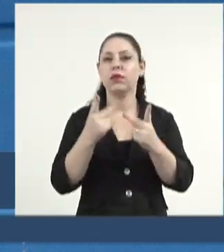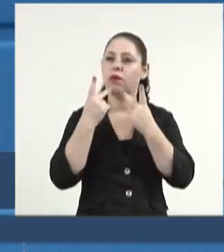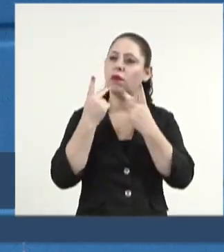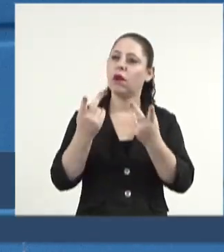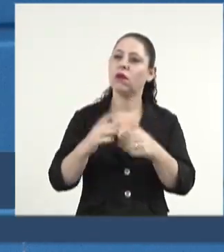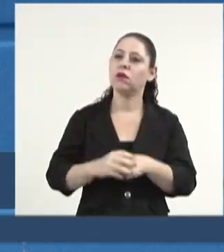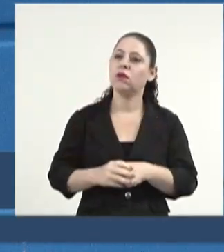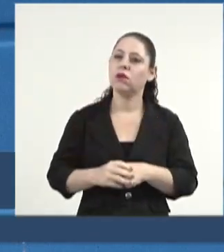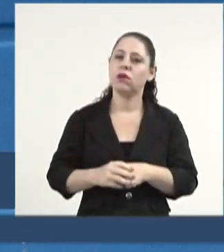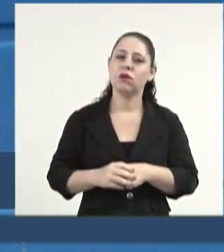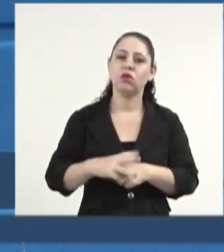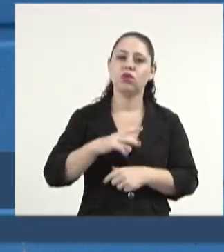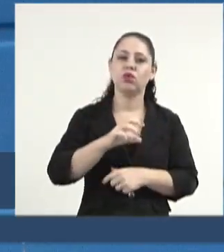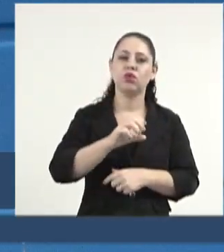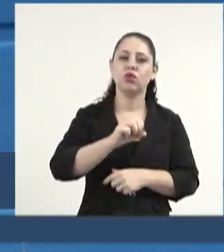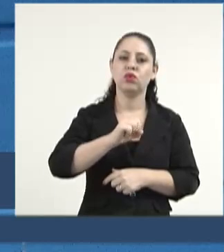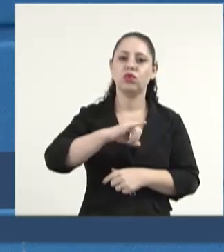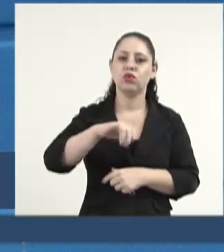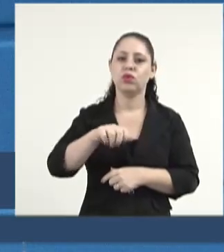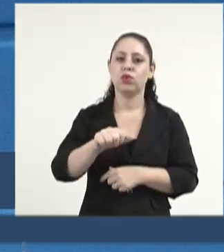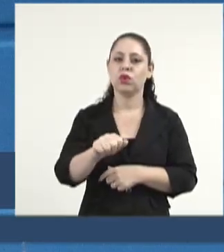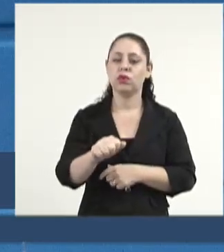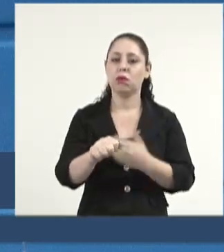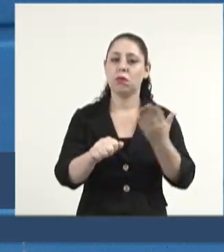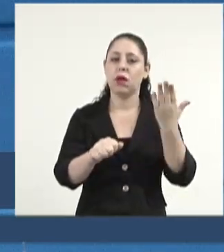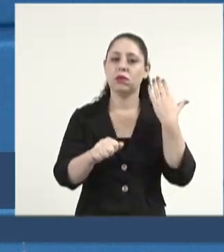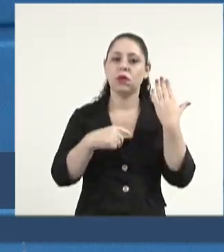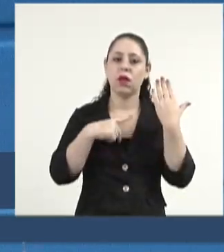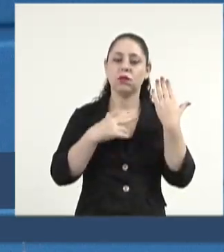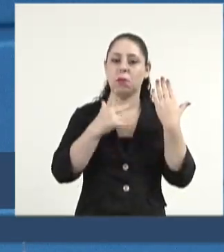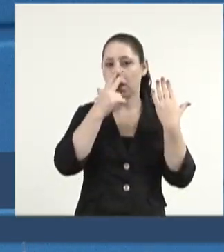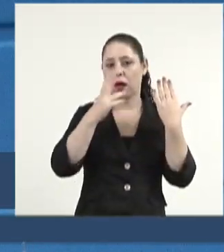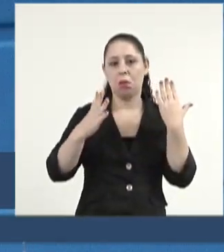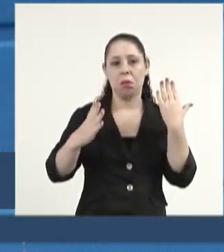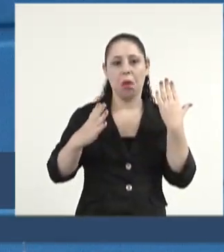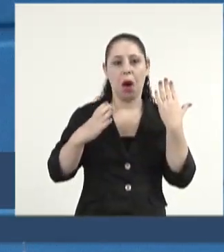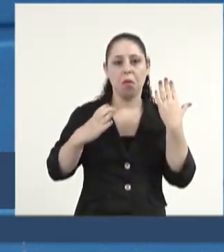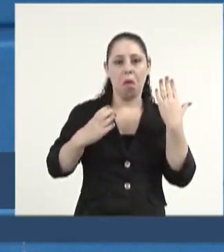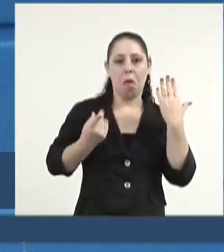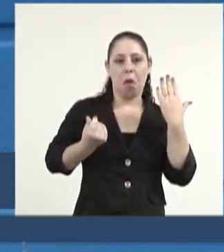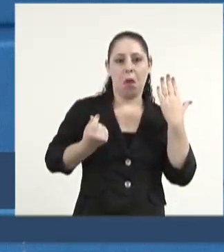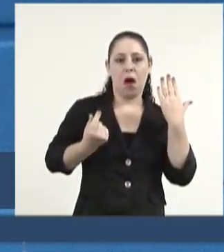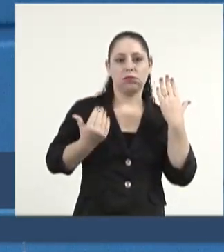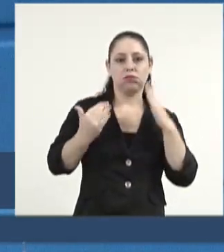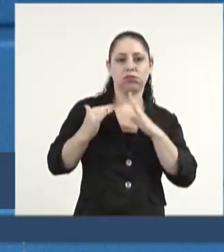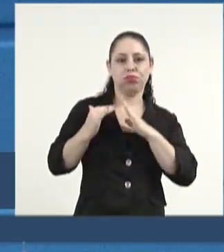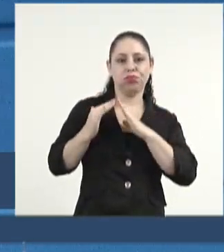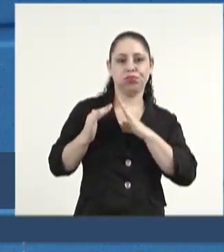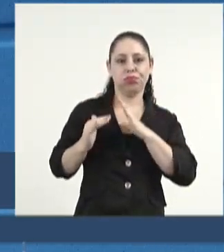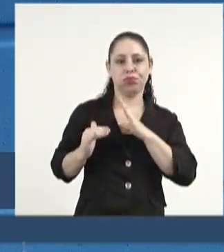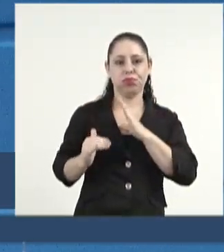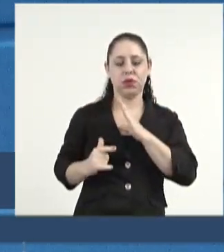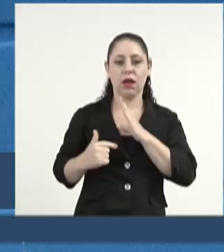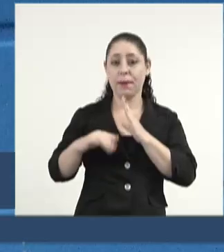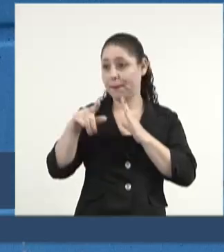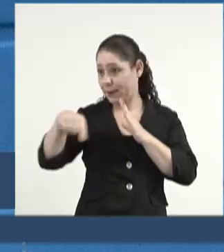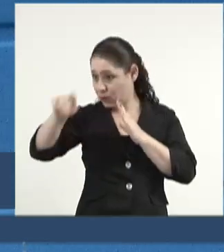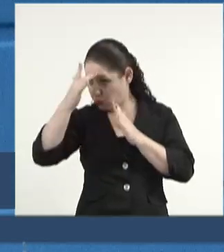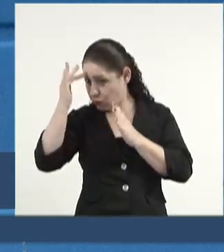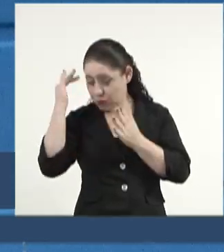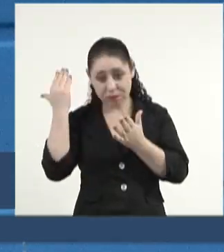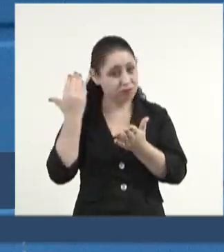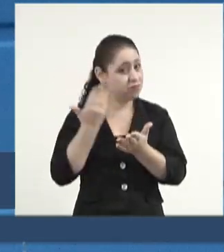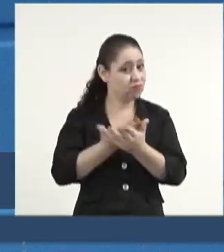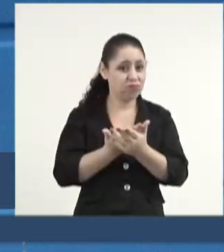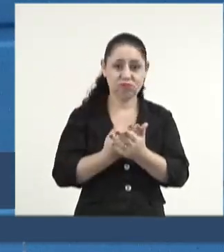que sojicultor está quebrando, né? No passado sempre teve tamanha prosperidade que as pessoas sequer acreditam que nós estamos vivendo